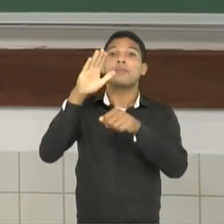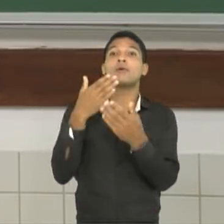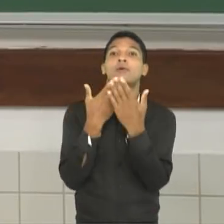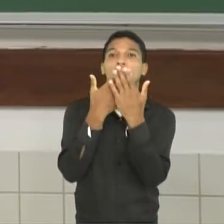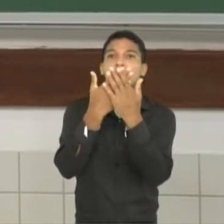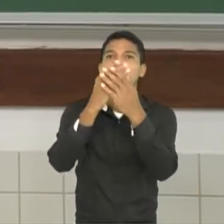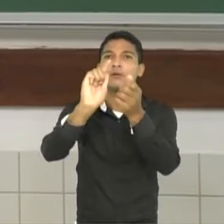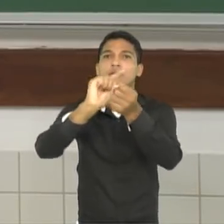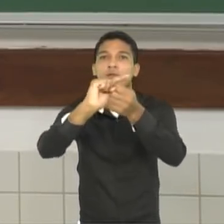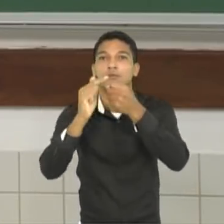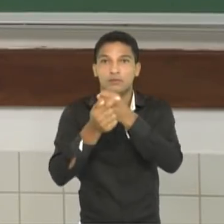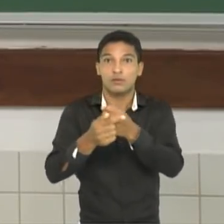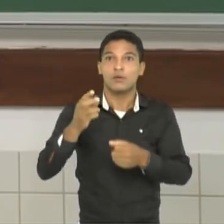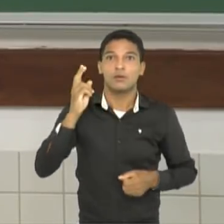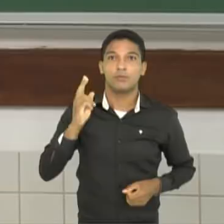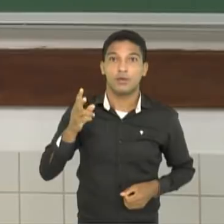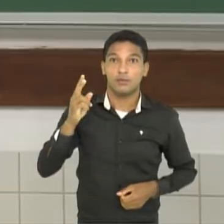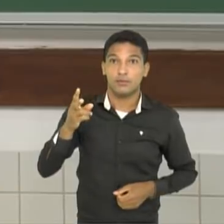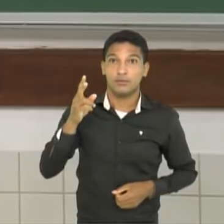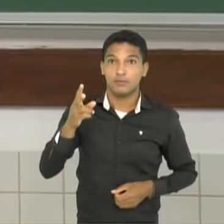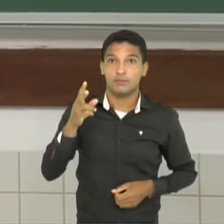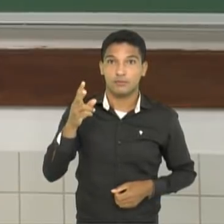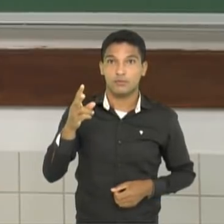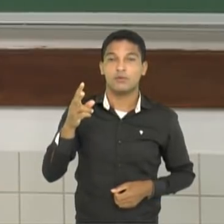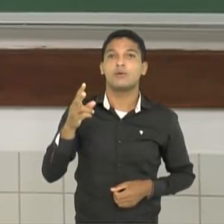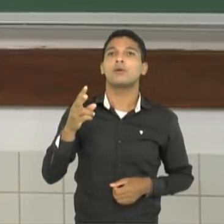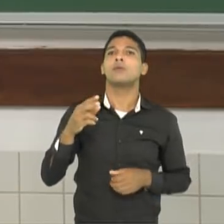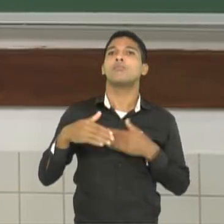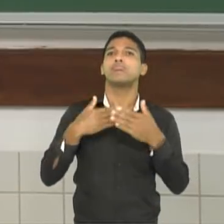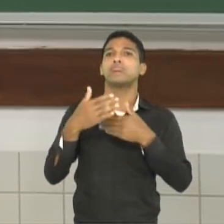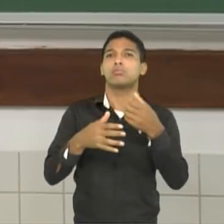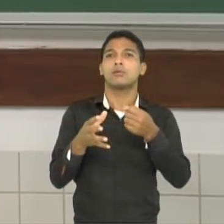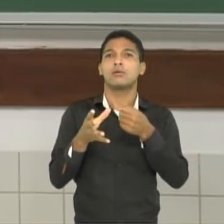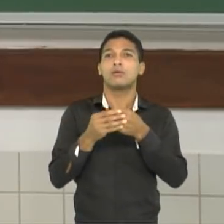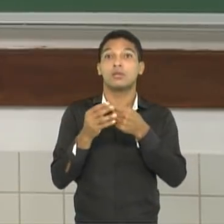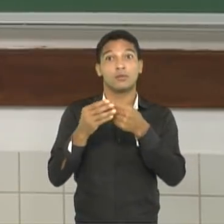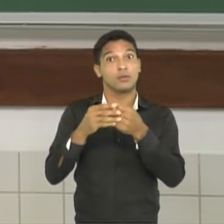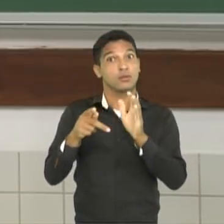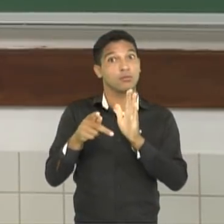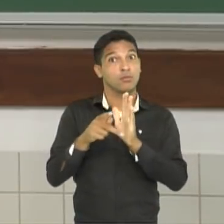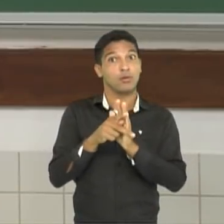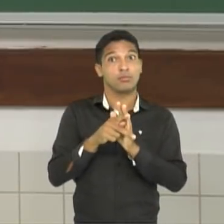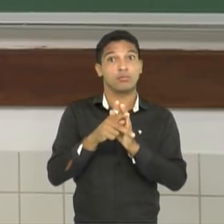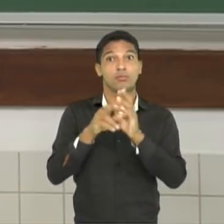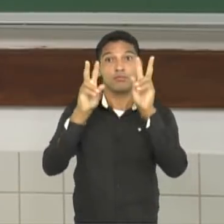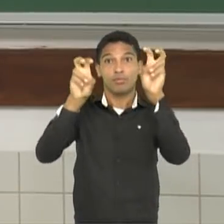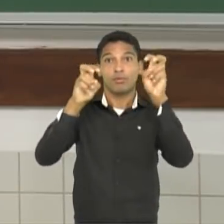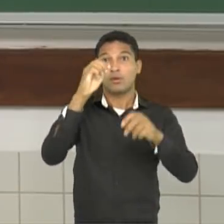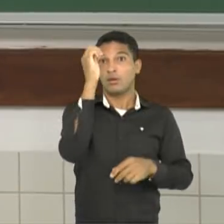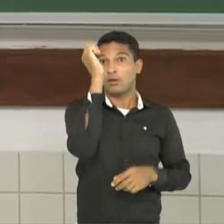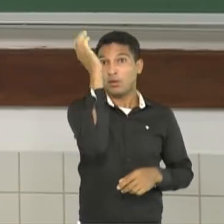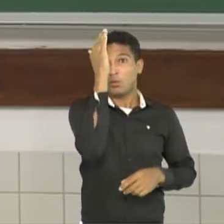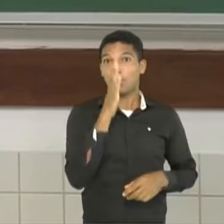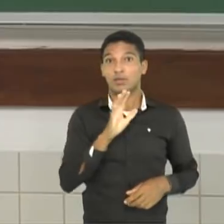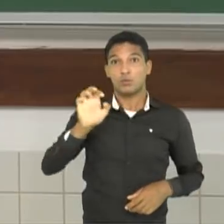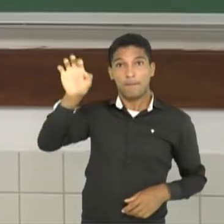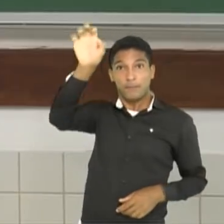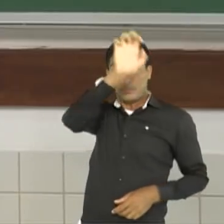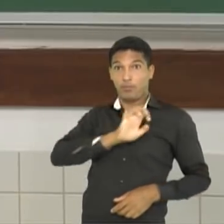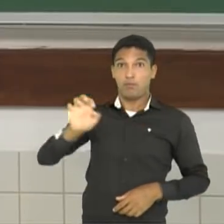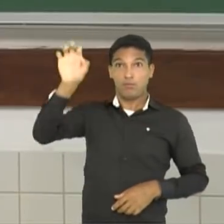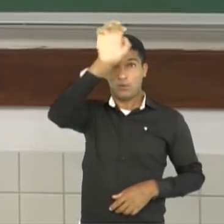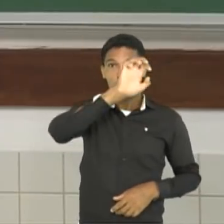Geografia. Continuamos desenvolvendo todo o nosso conhecimento sobre o Brasil e naquela divisão que a gente trabalha